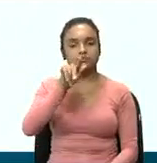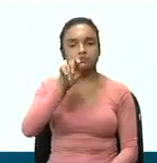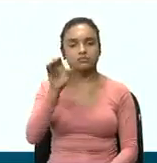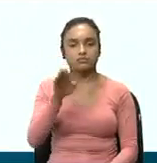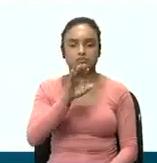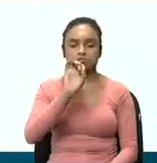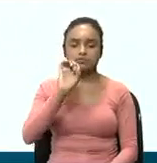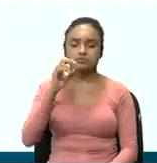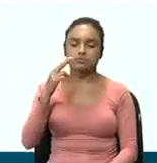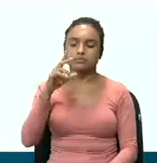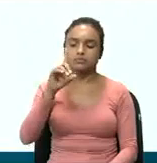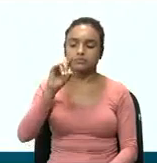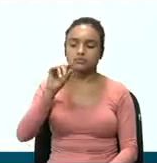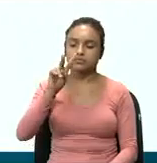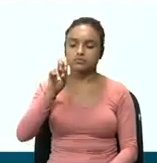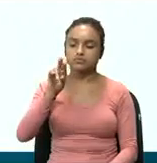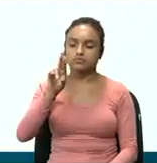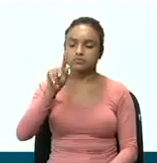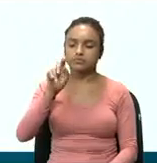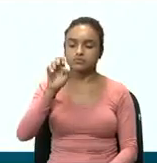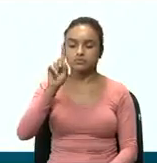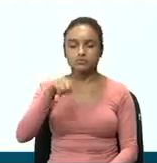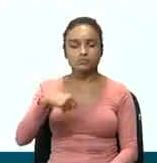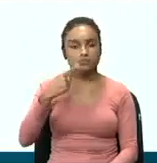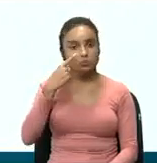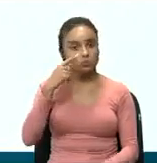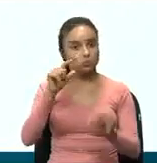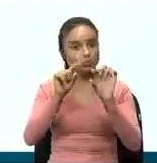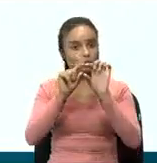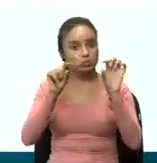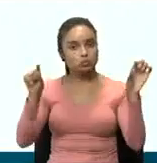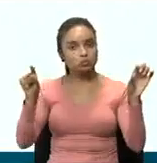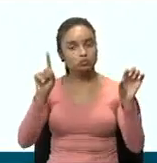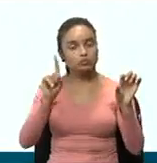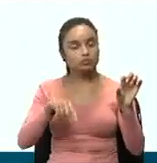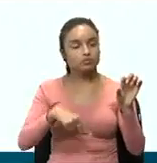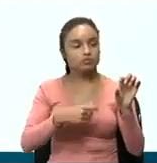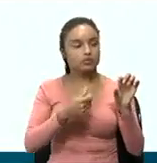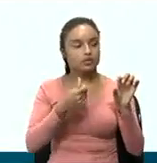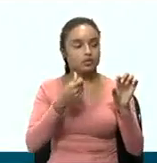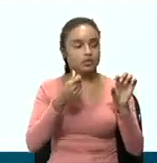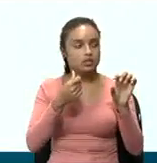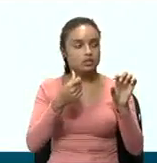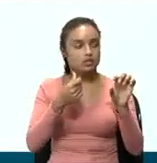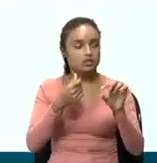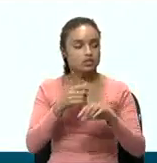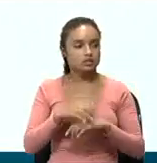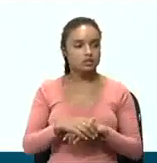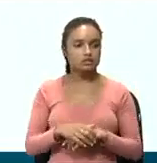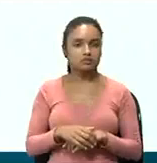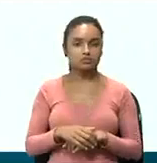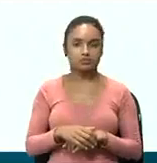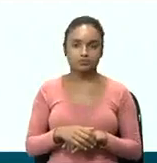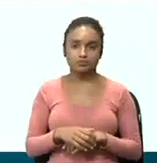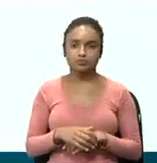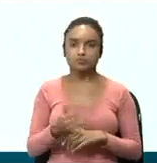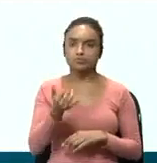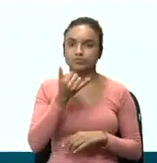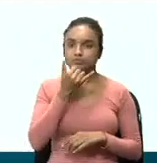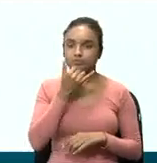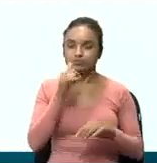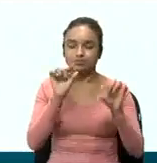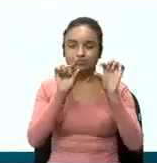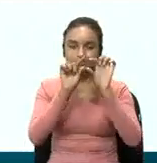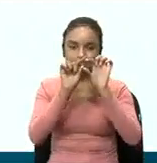somatório de 1 ao infinito de 6 que multiplica 0,9 n menos